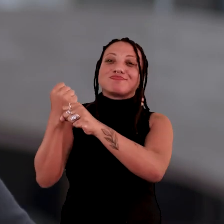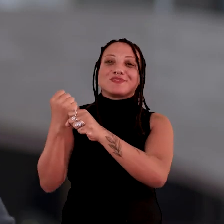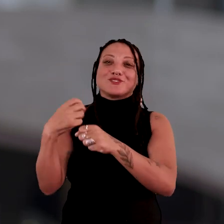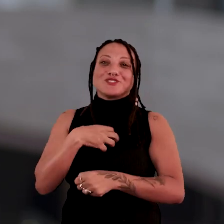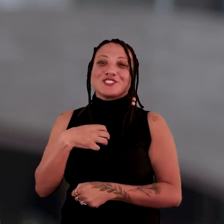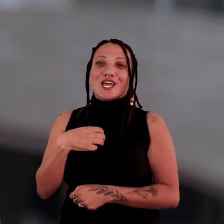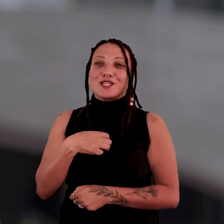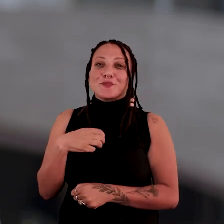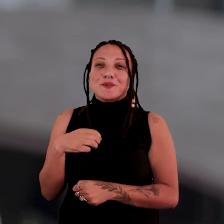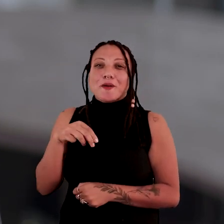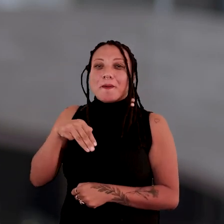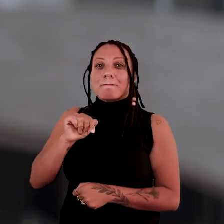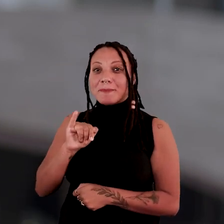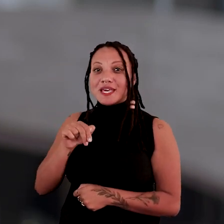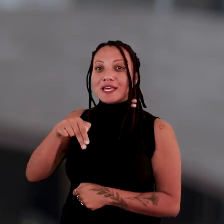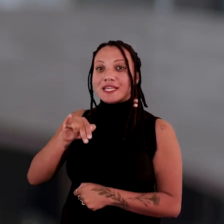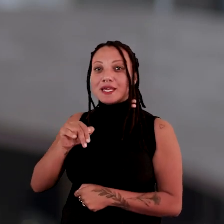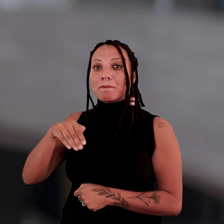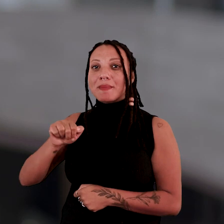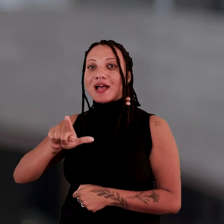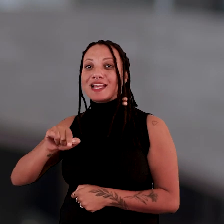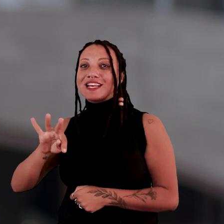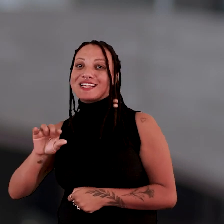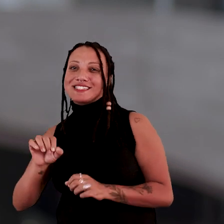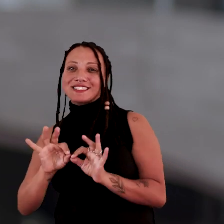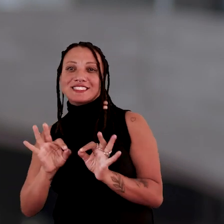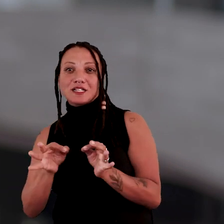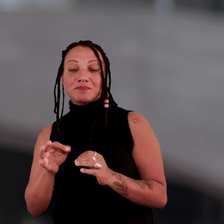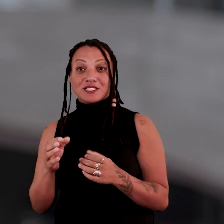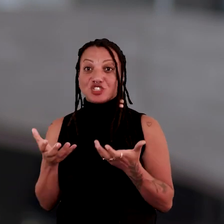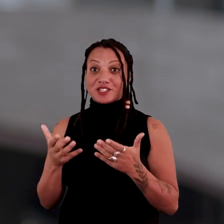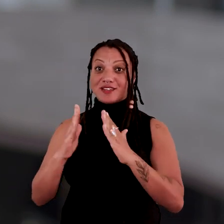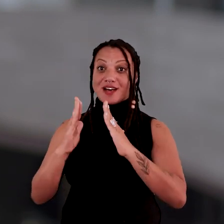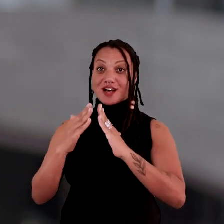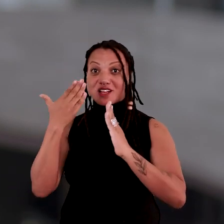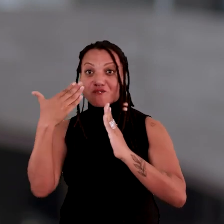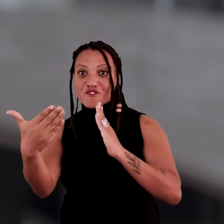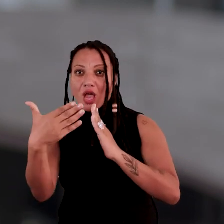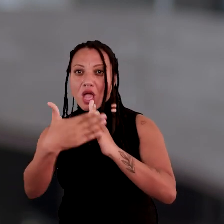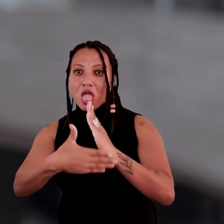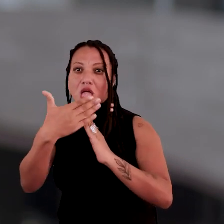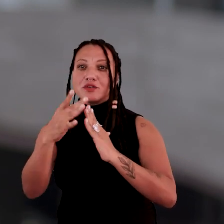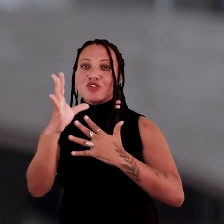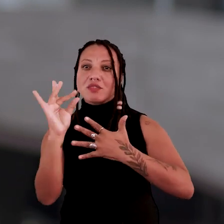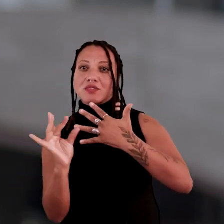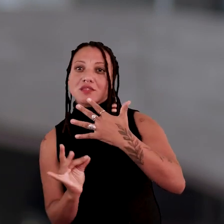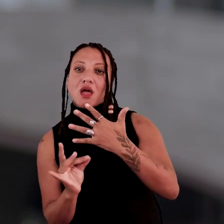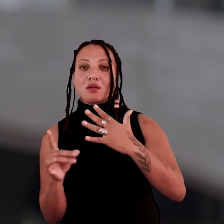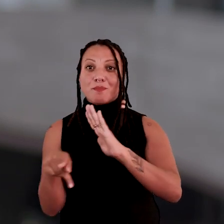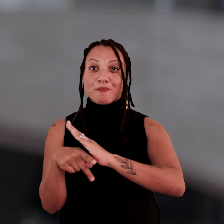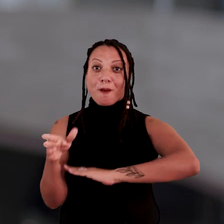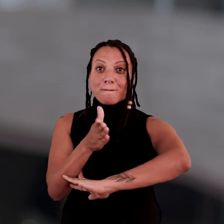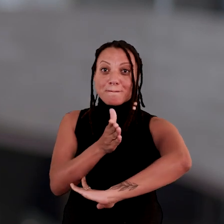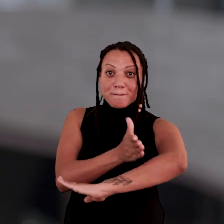elementos construtivos de época, quando a gente coloca um bloco muito simples em paralelo a esse, aos fundos desse, a gente consegue destacar,